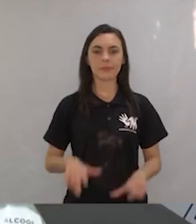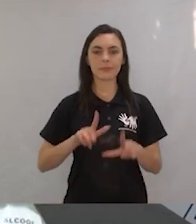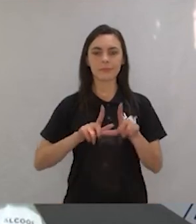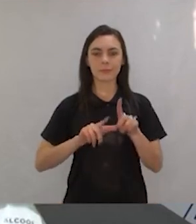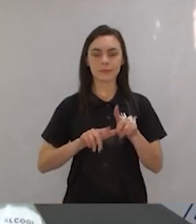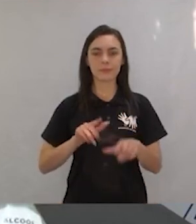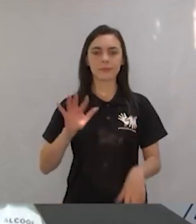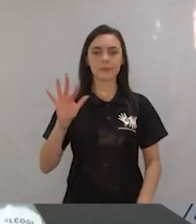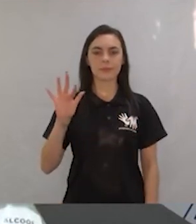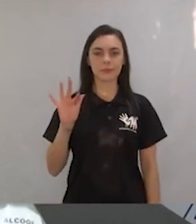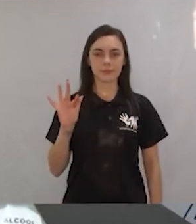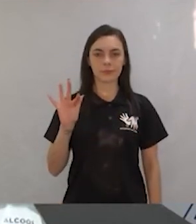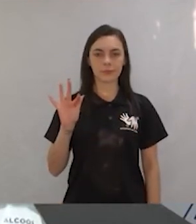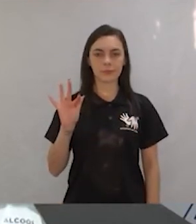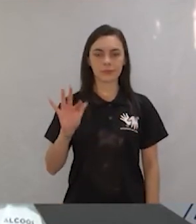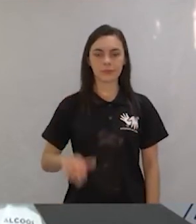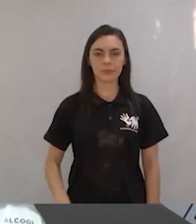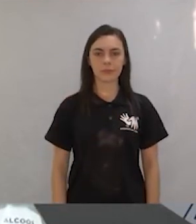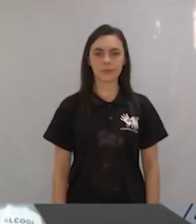A letra F.